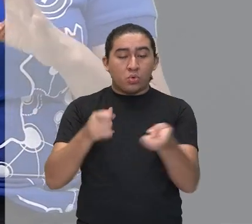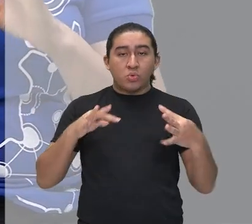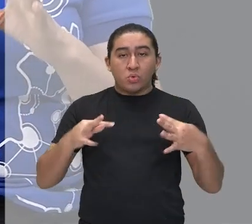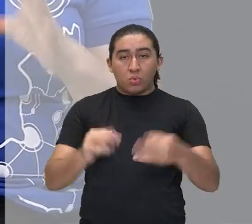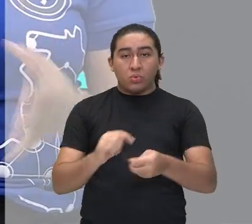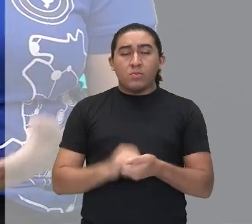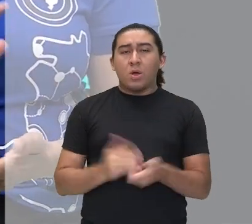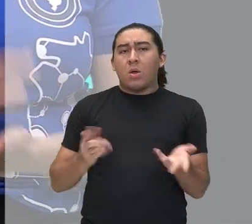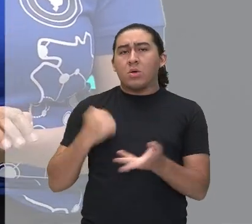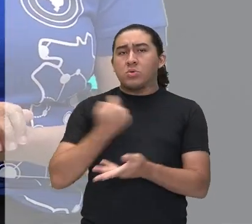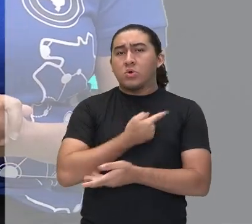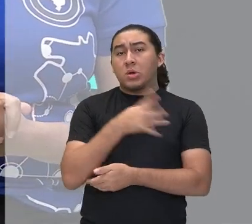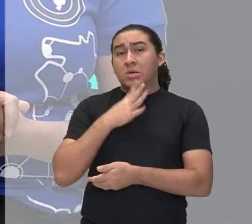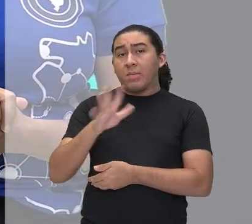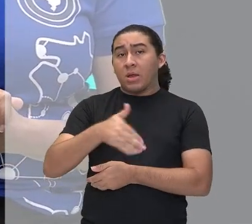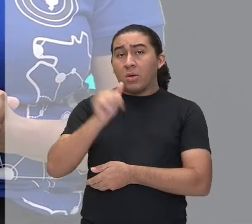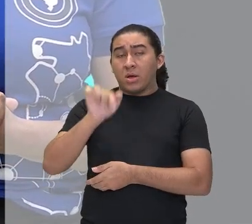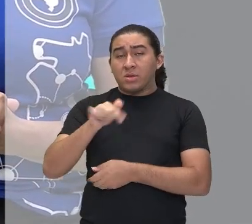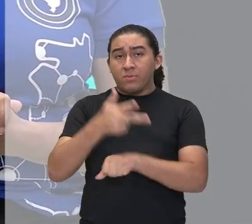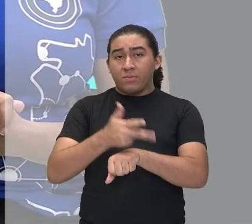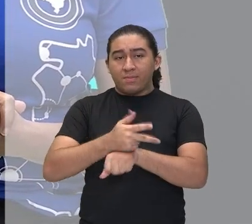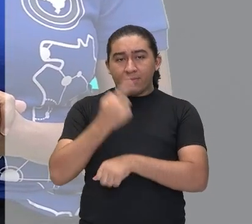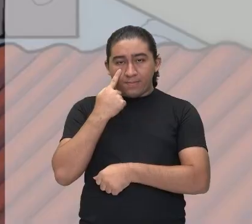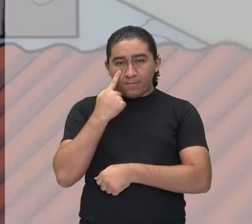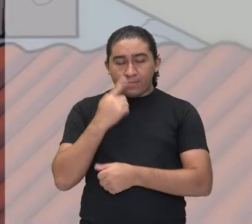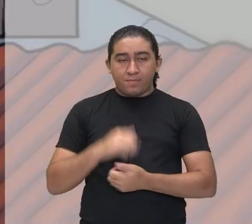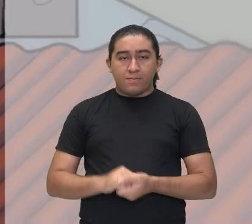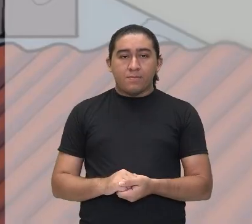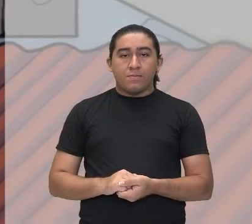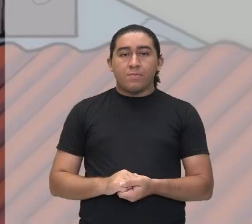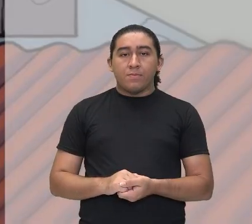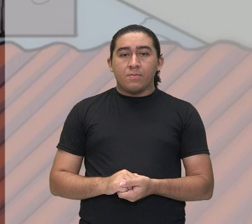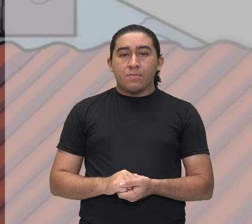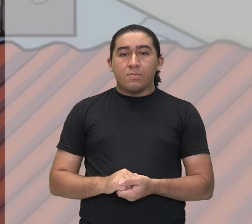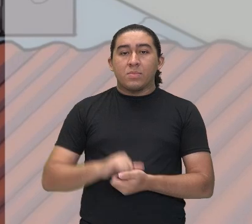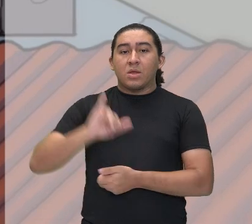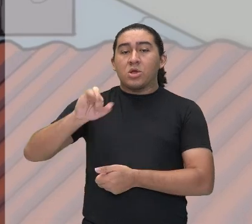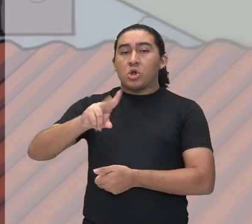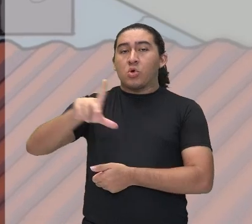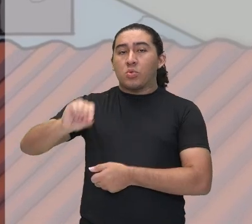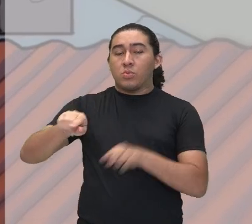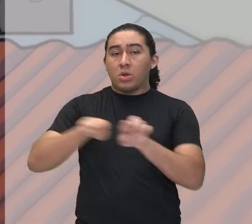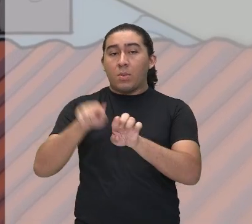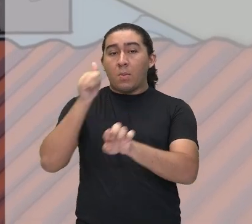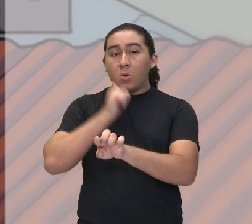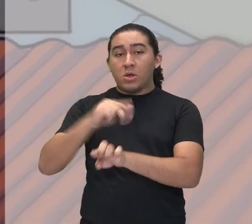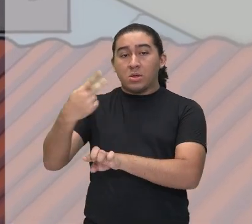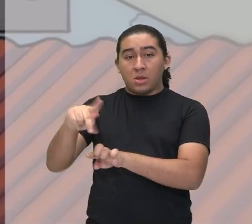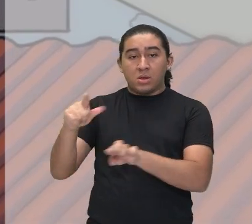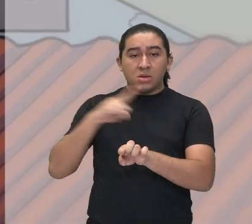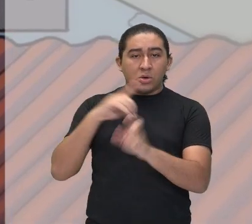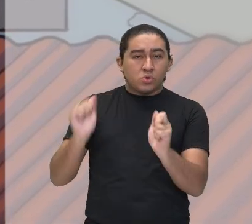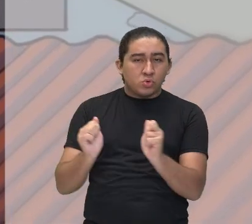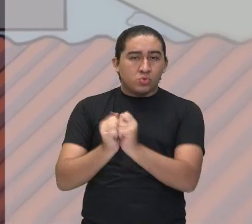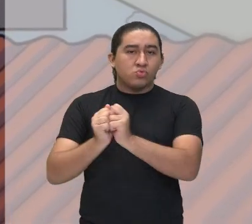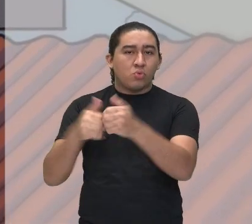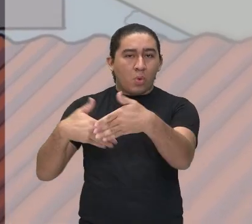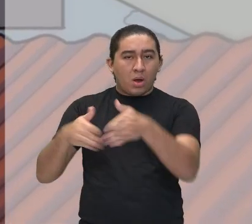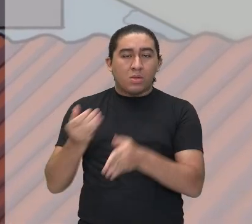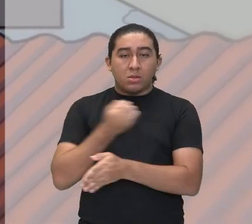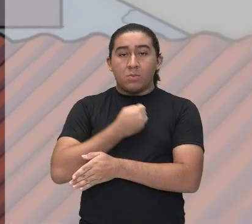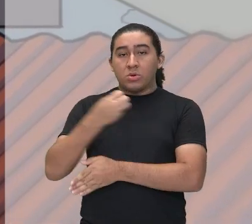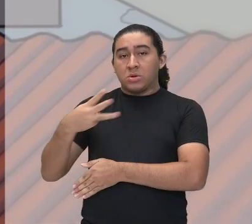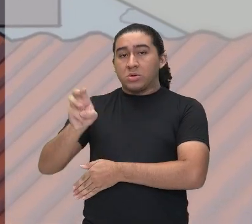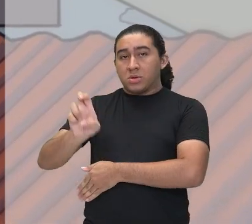vai conhecer um pouquinho aqui do cortiço. Jerônimo e sua mulher, Piedade, ficavam no quartinho